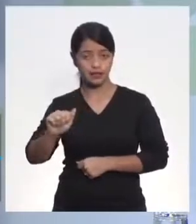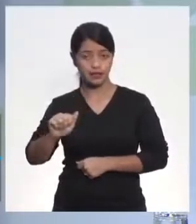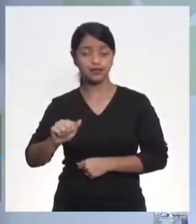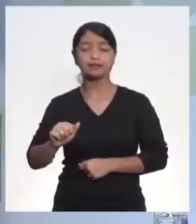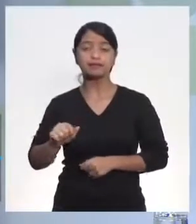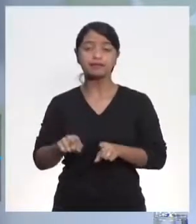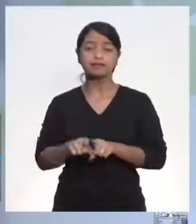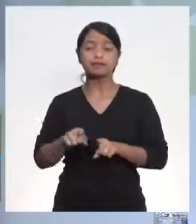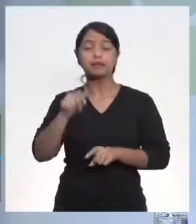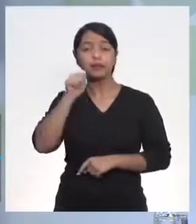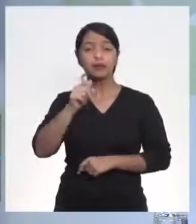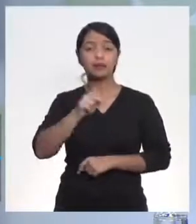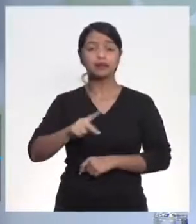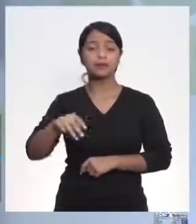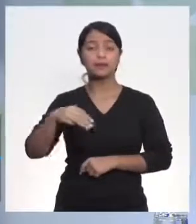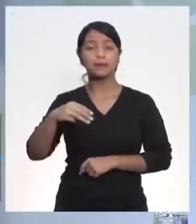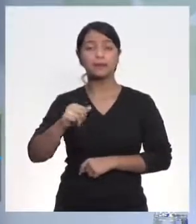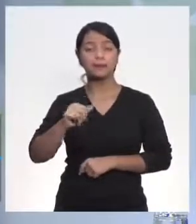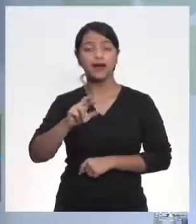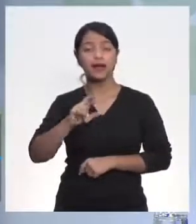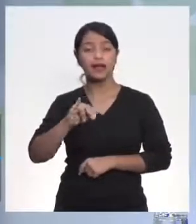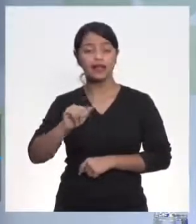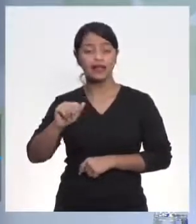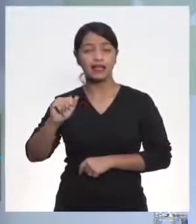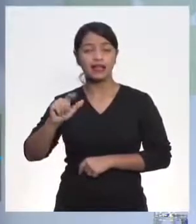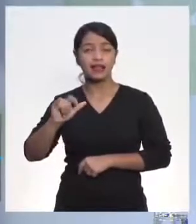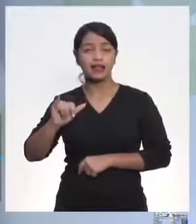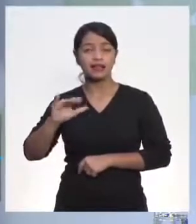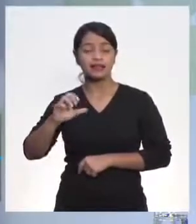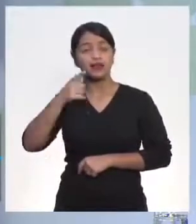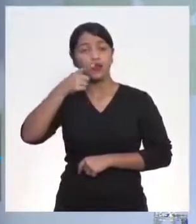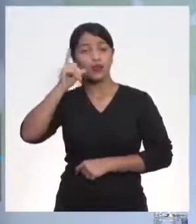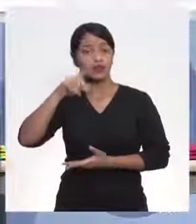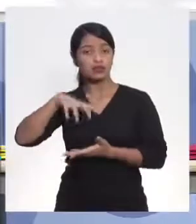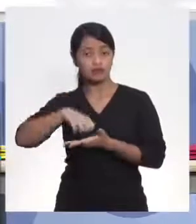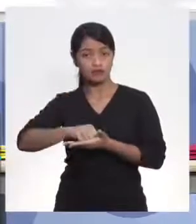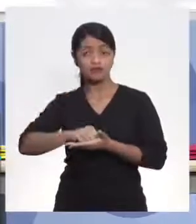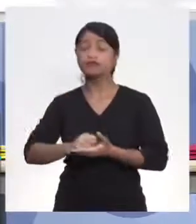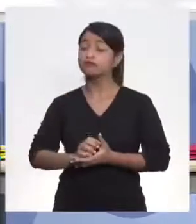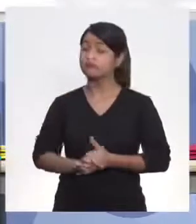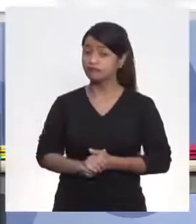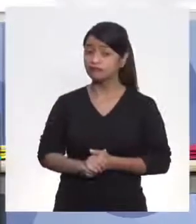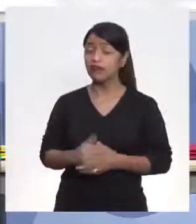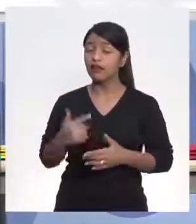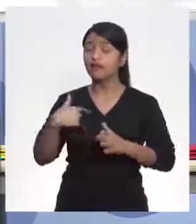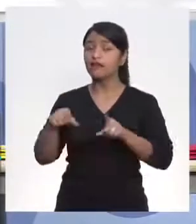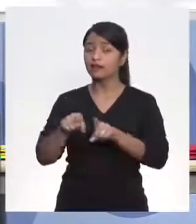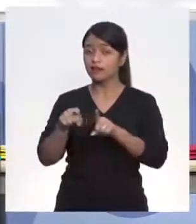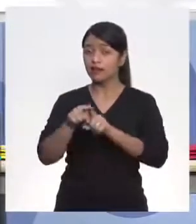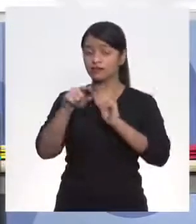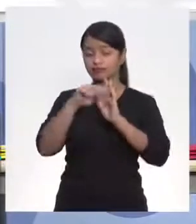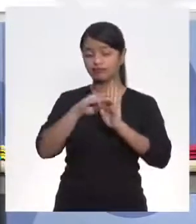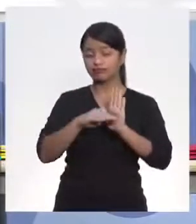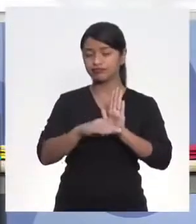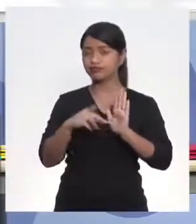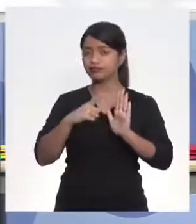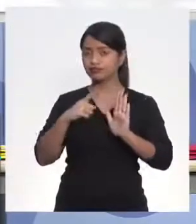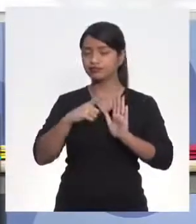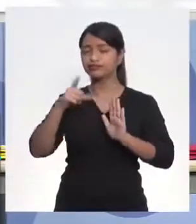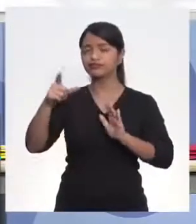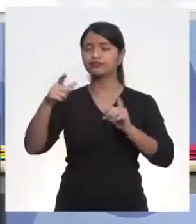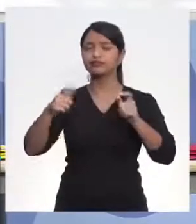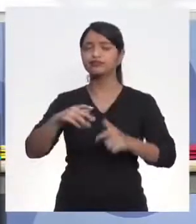Maria Alice, que está participando, fez a inscrição ontem, Ale. Você sabe que eu também tenho aqui uma lista. Então, lá de São João da